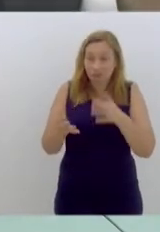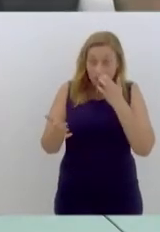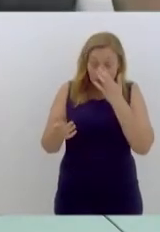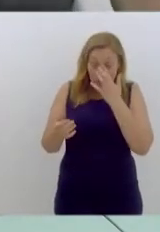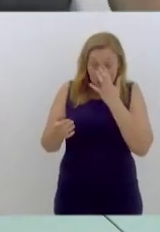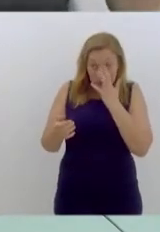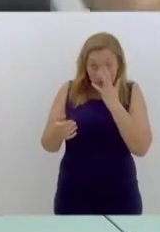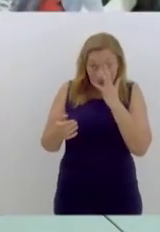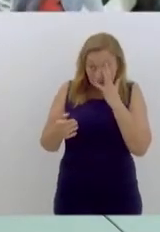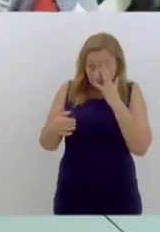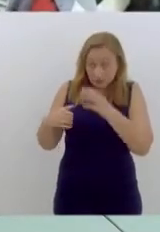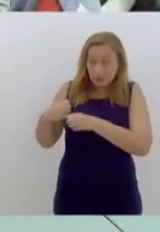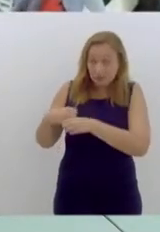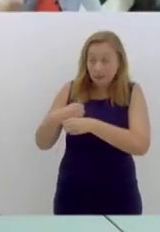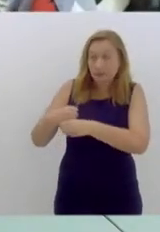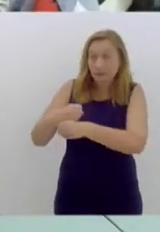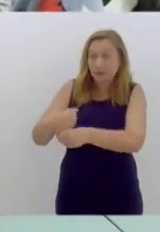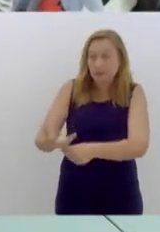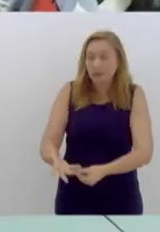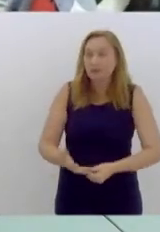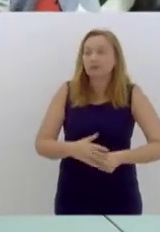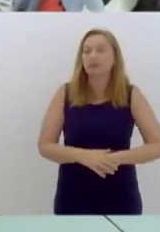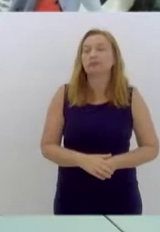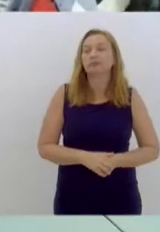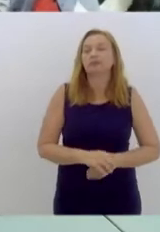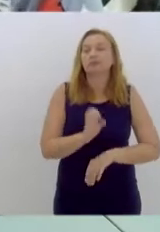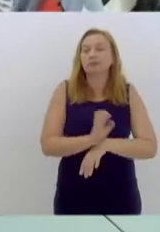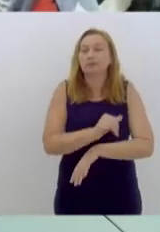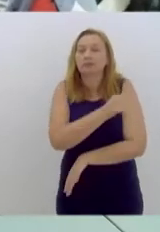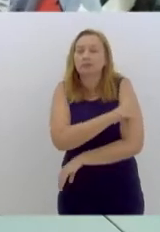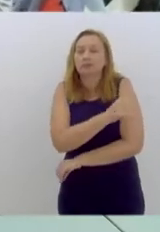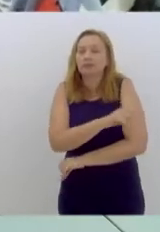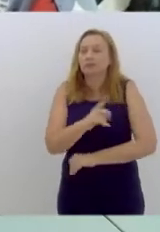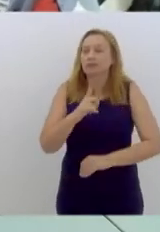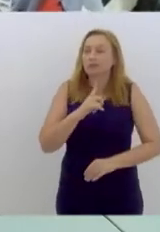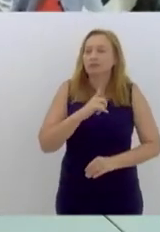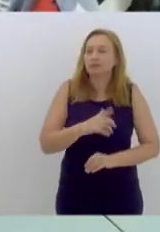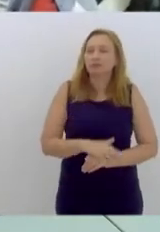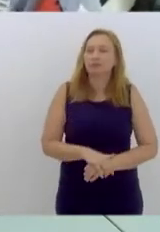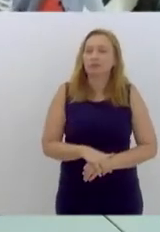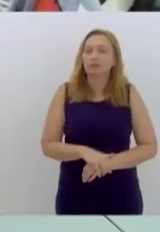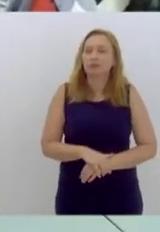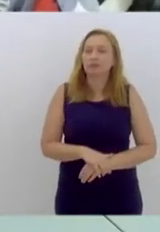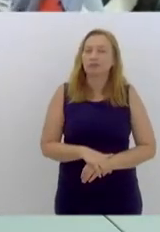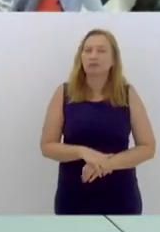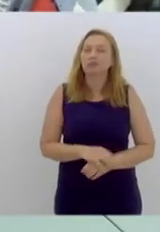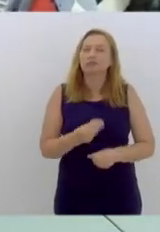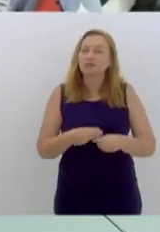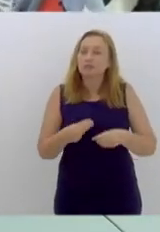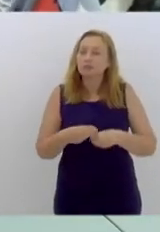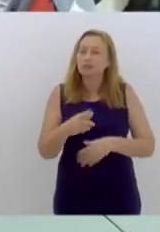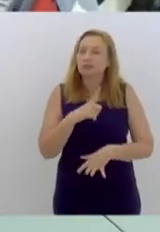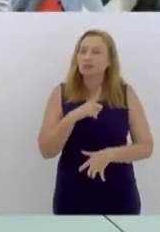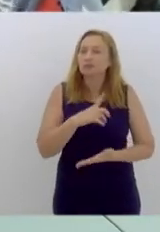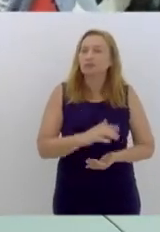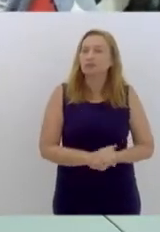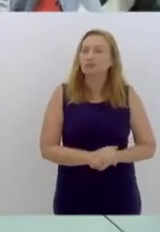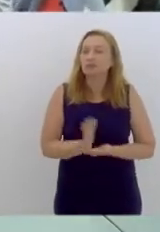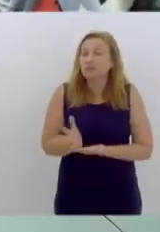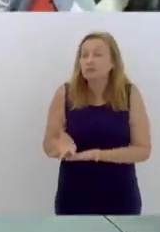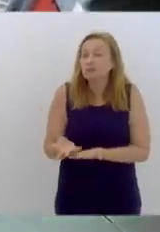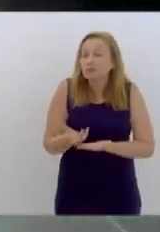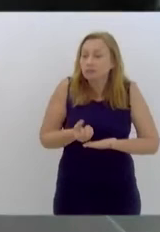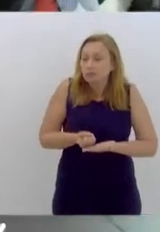tantos anos, e mesmo se o estado do Rio de Janeiro estivesse, né, o município de Rio de Janeiro estivesse, né,